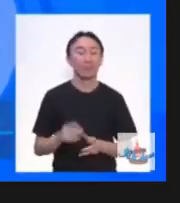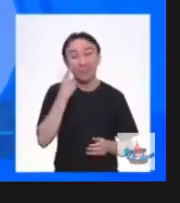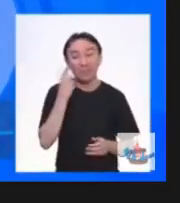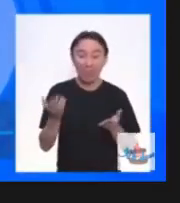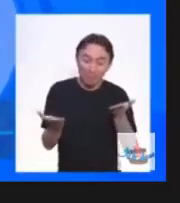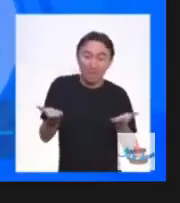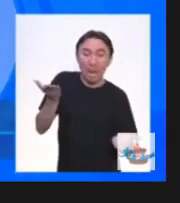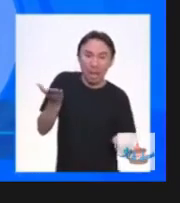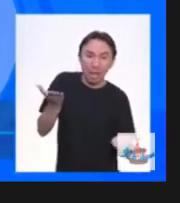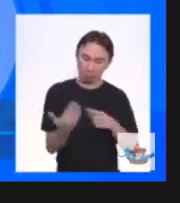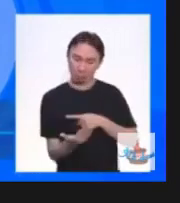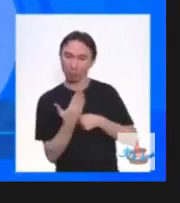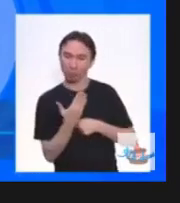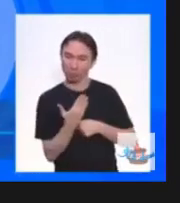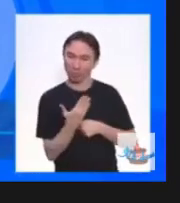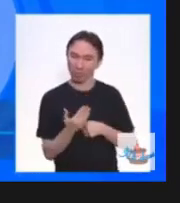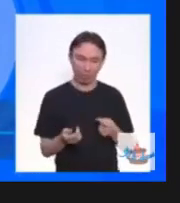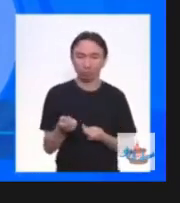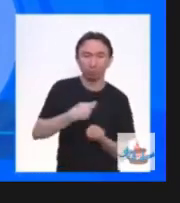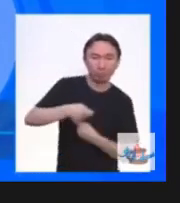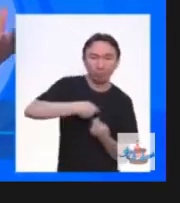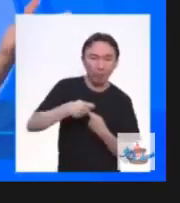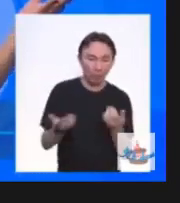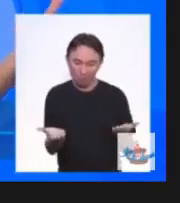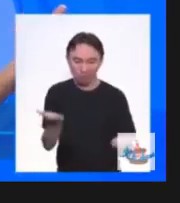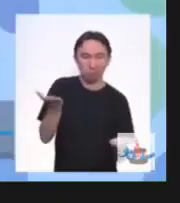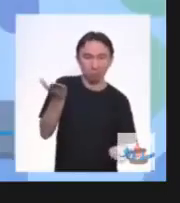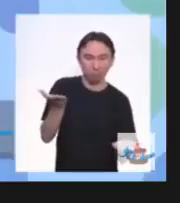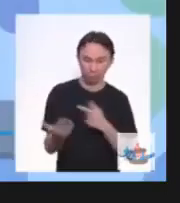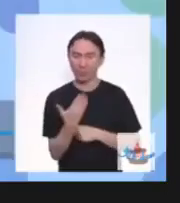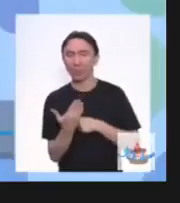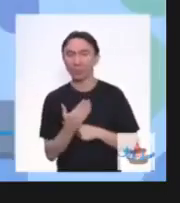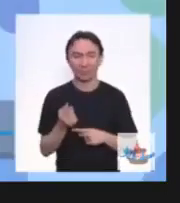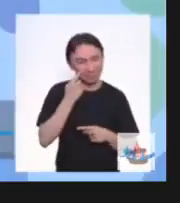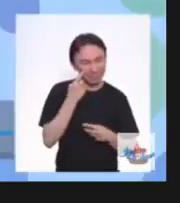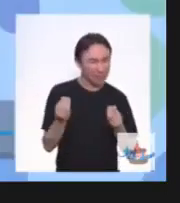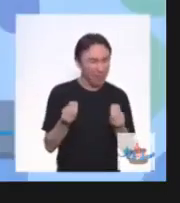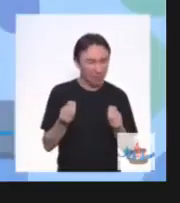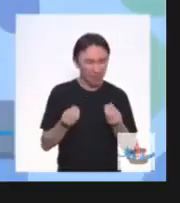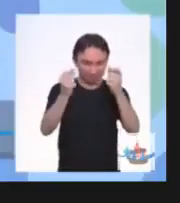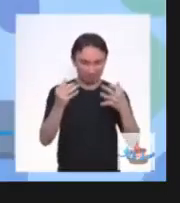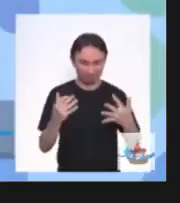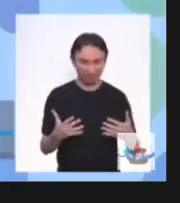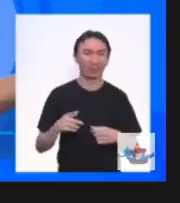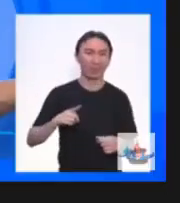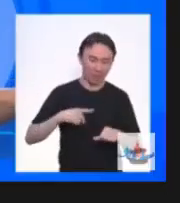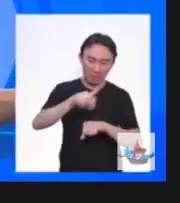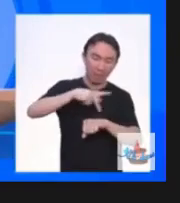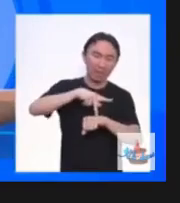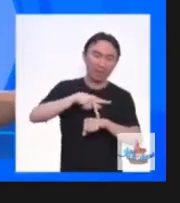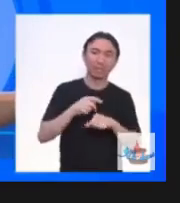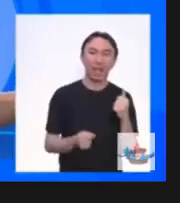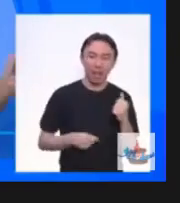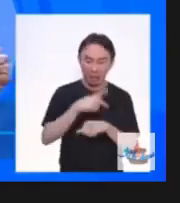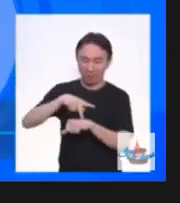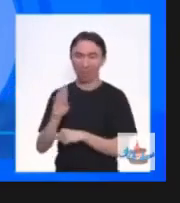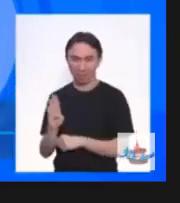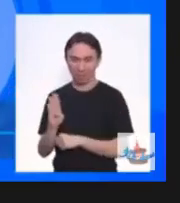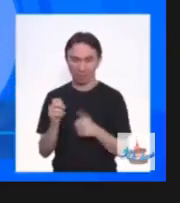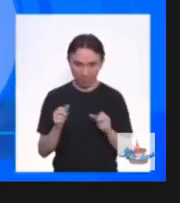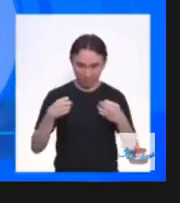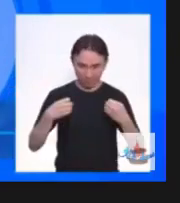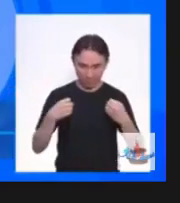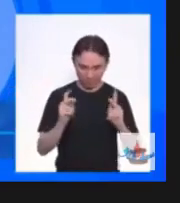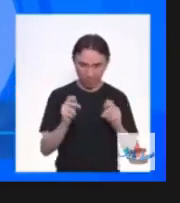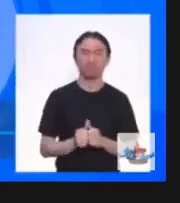balança comercial favorável, o metalismo, superávit, tudo com essa engenhosidade aqui da professora Fernanda. Então temos o país A e o país B, certo?